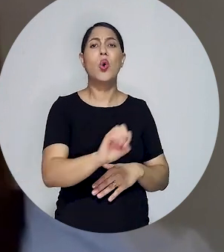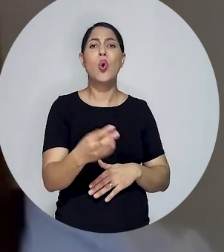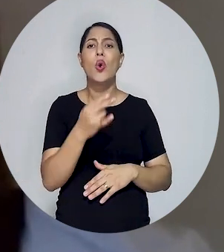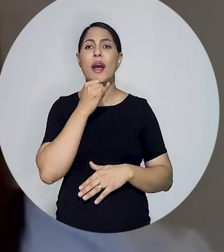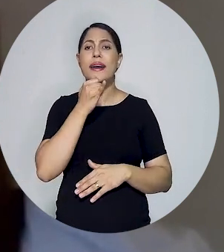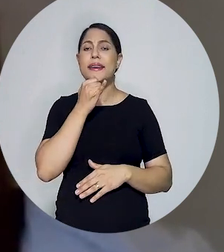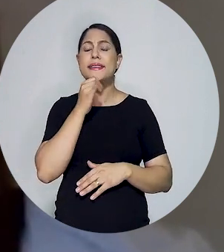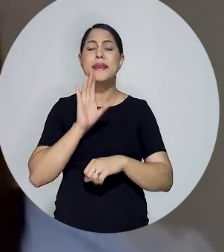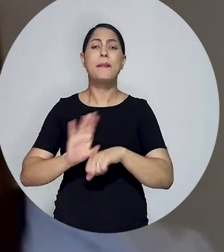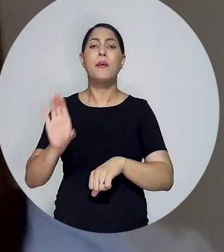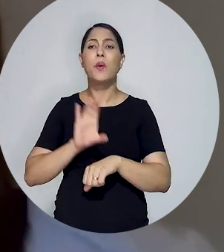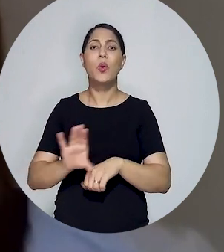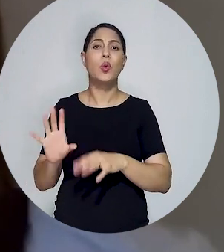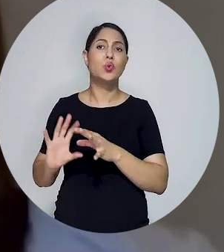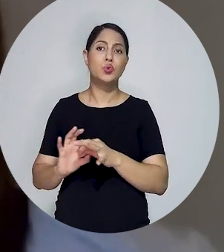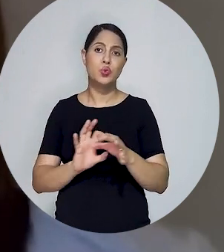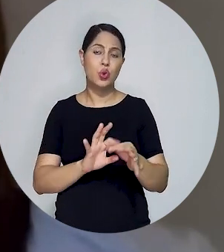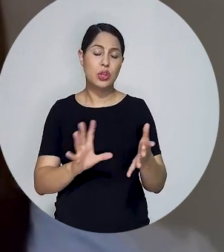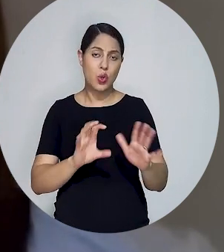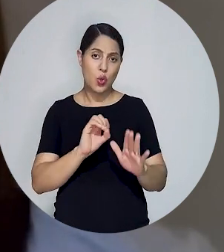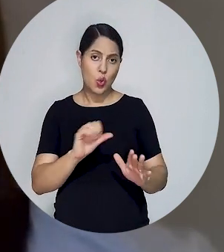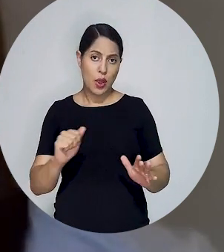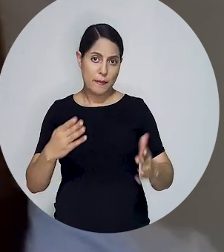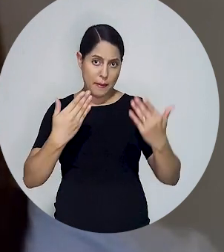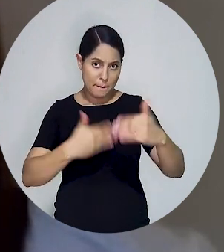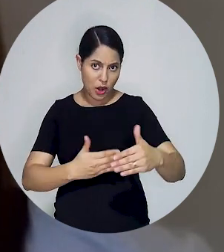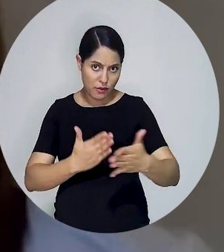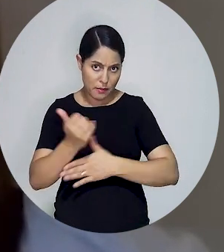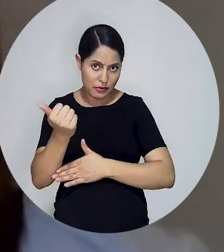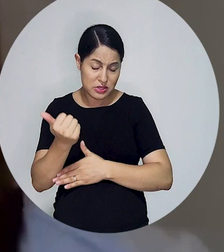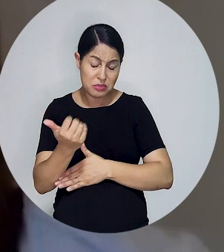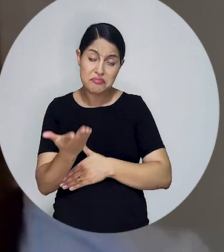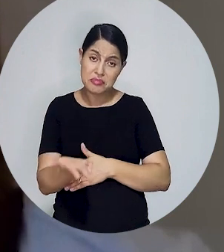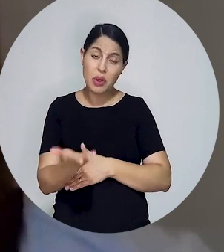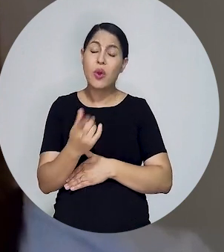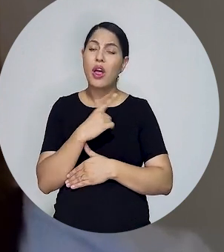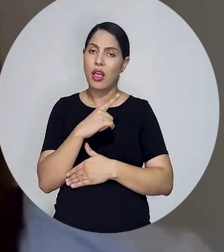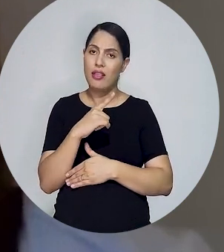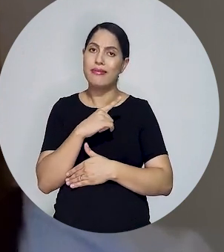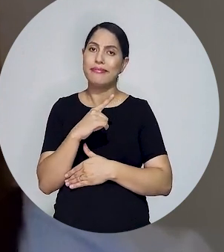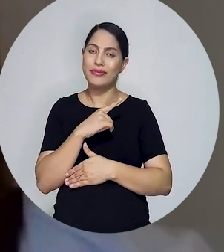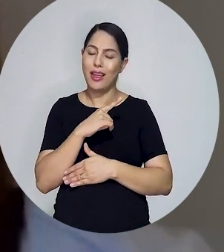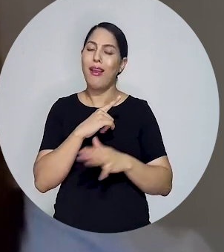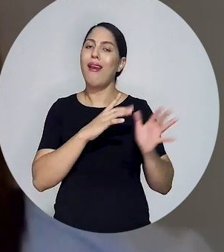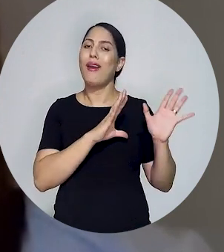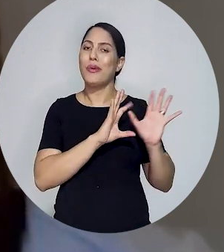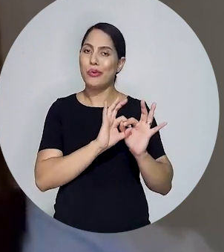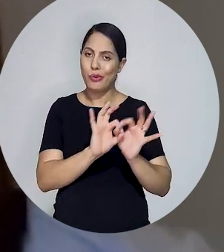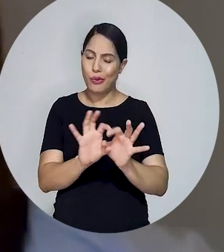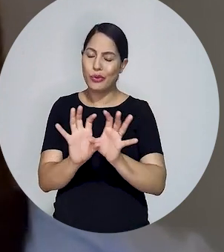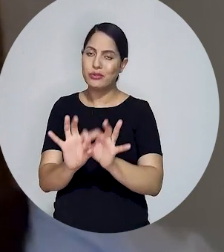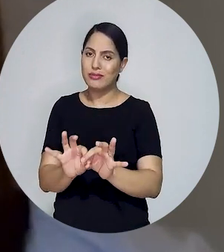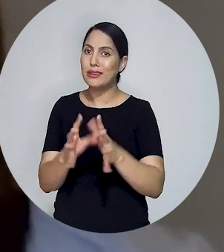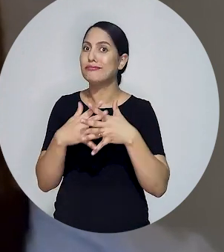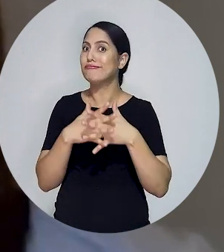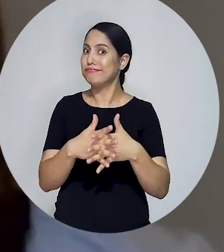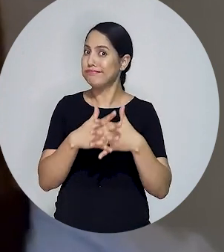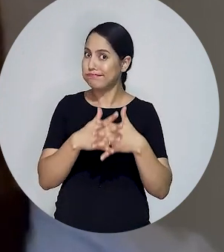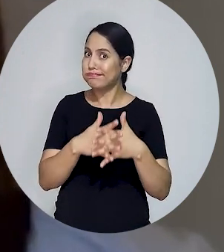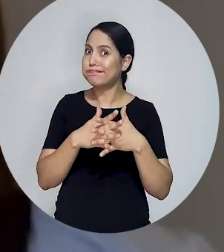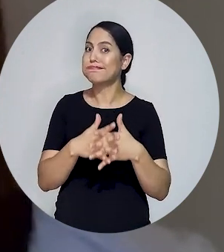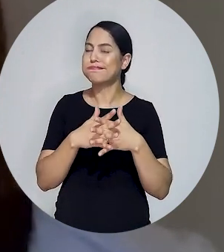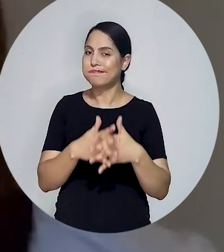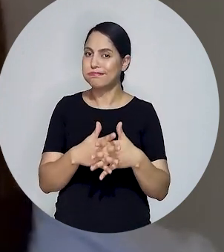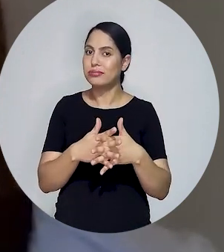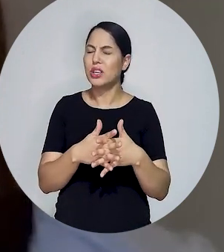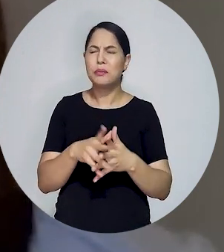ou dos cursos através da aprovação no exame de ordem. Isso tudo é um composto, né, é um contexto